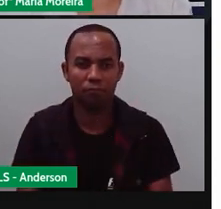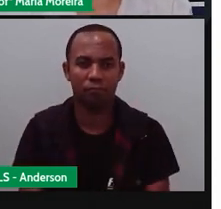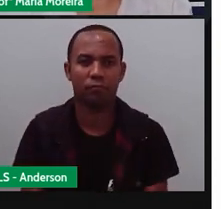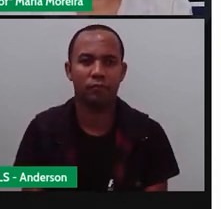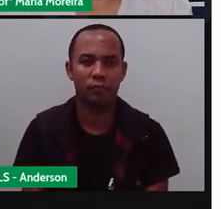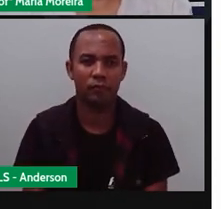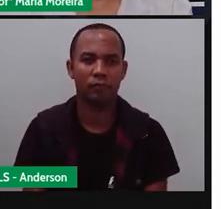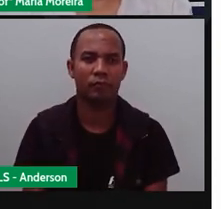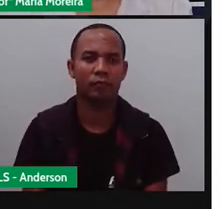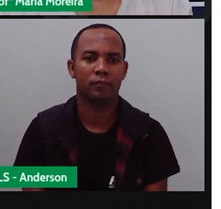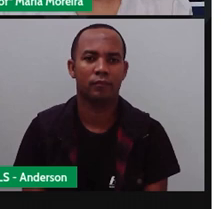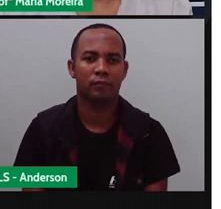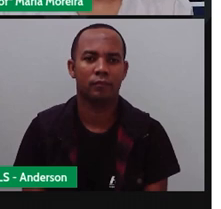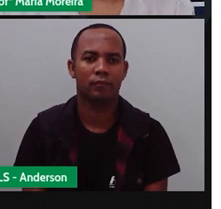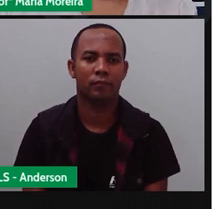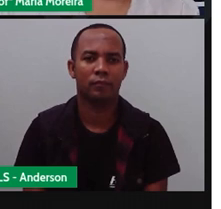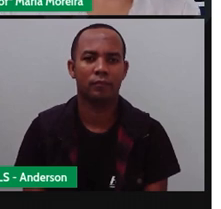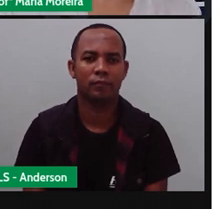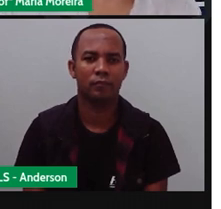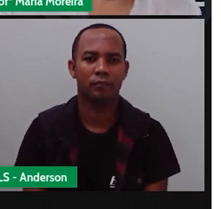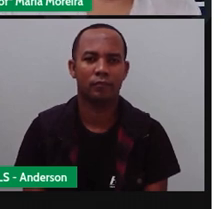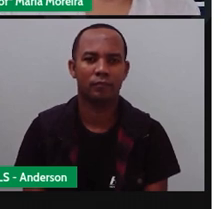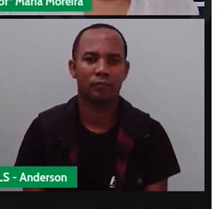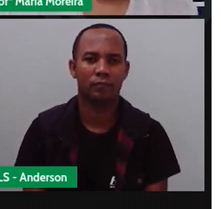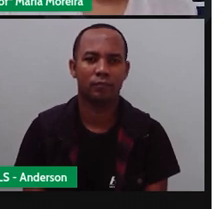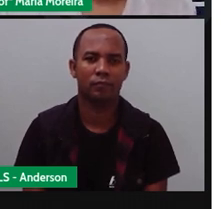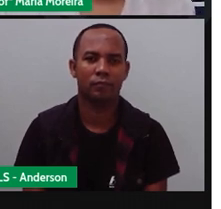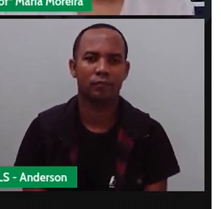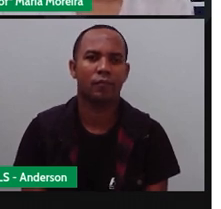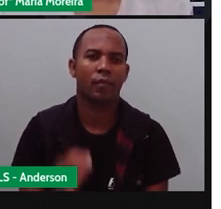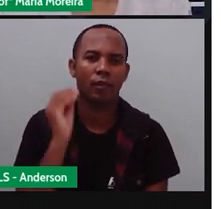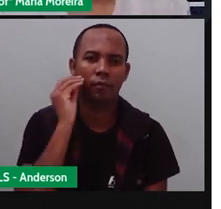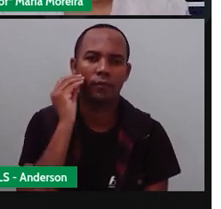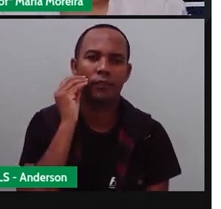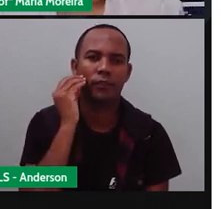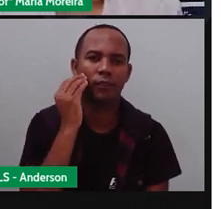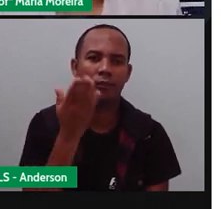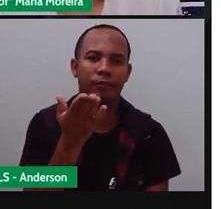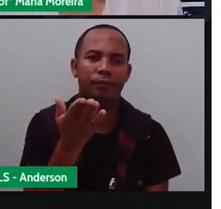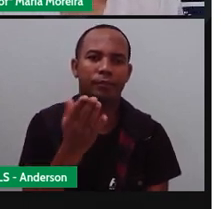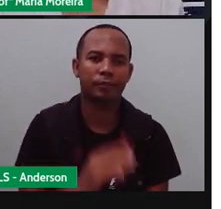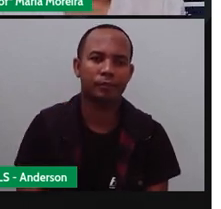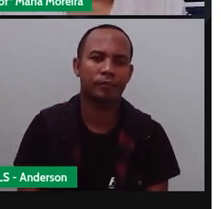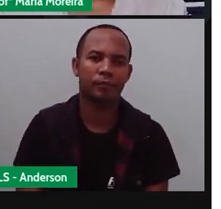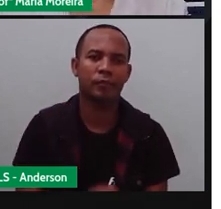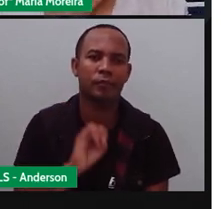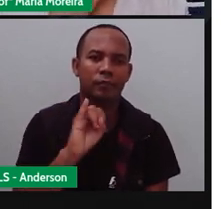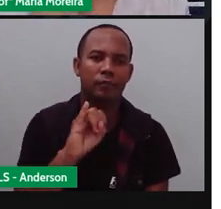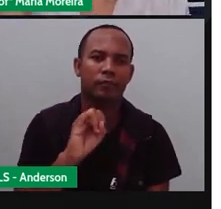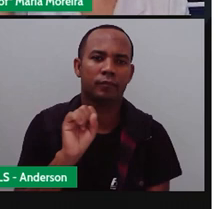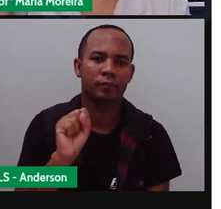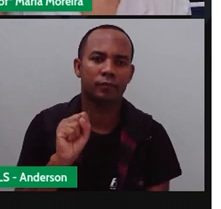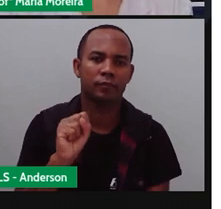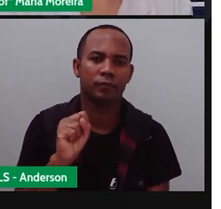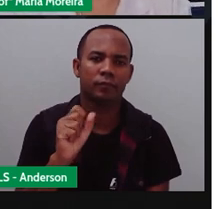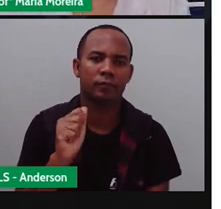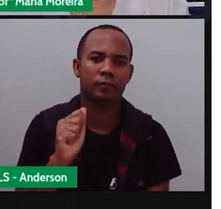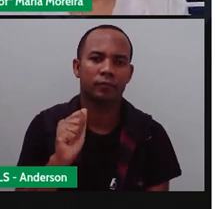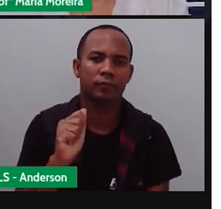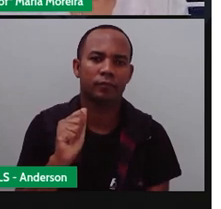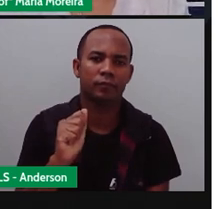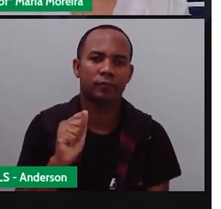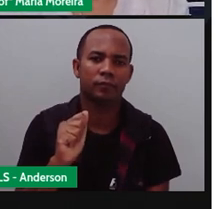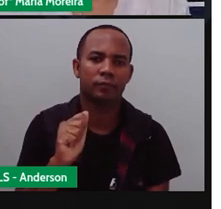vamos lá os nossos beijinhos de hoje Oi Isabelle disse pro Manda um beijo para mim meu nome é Isabelle um